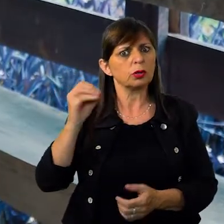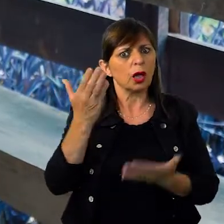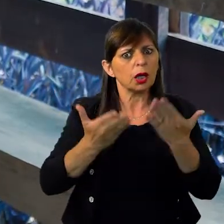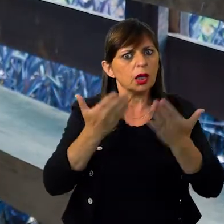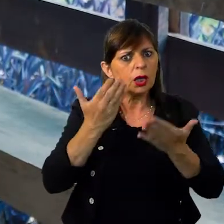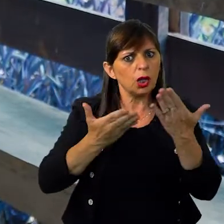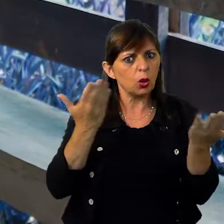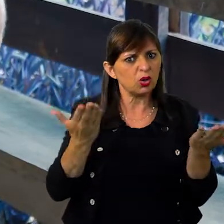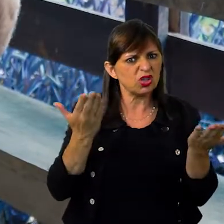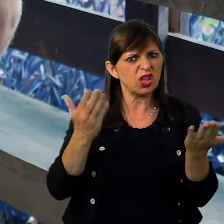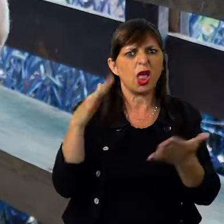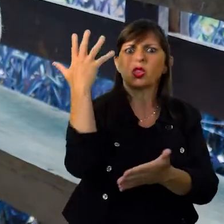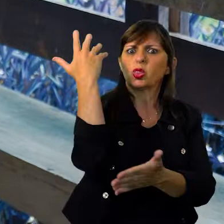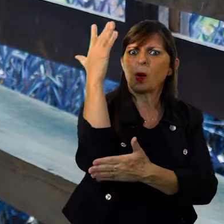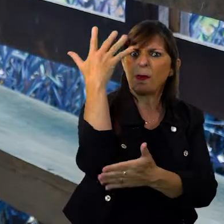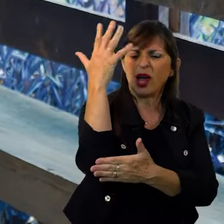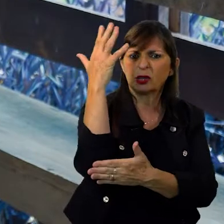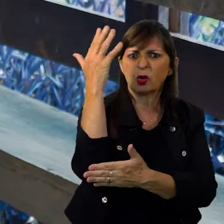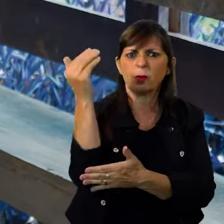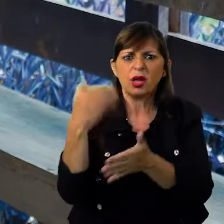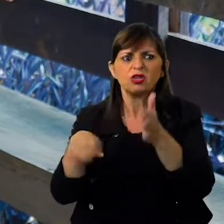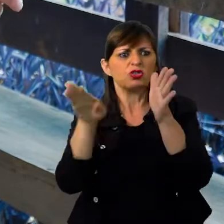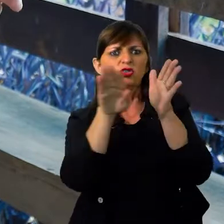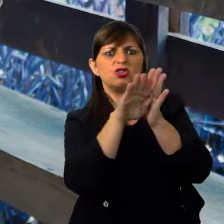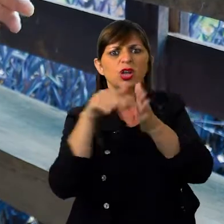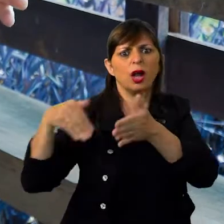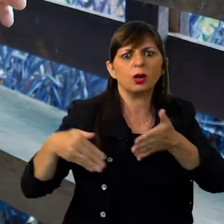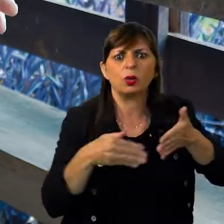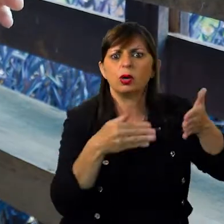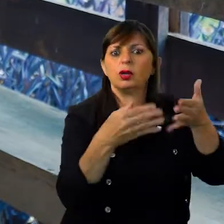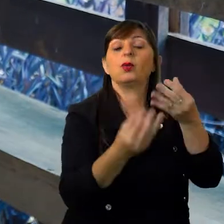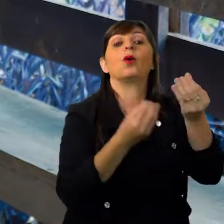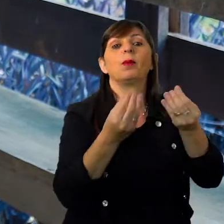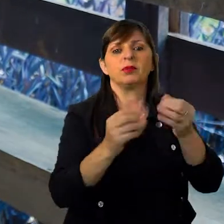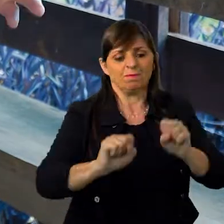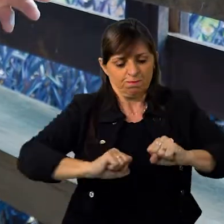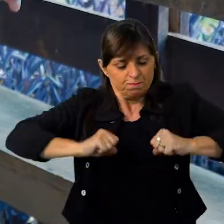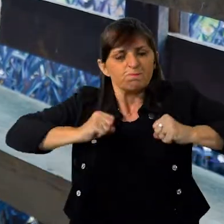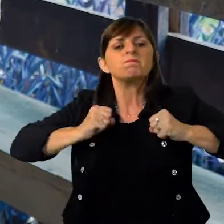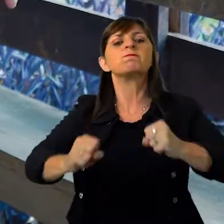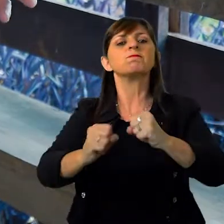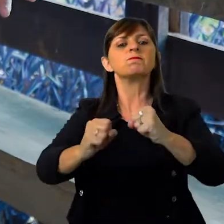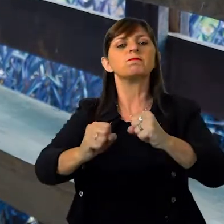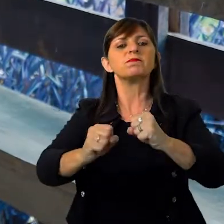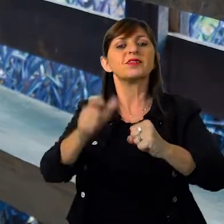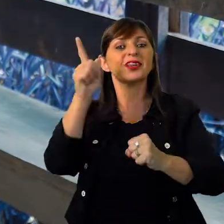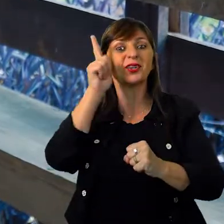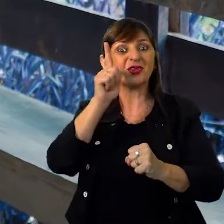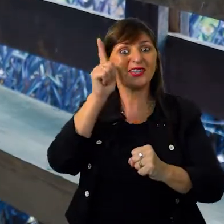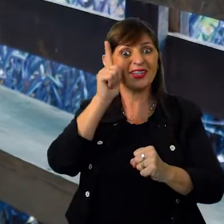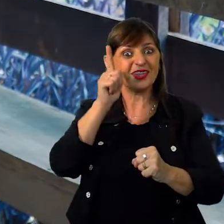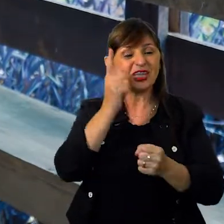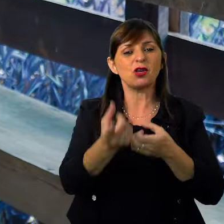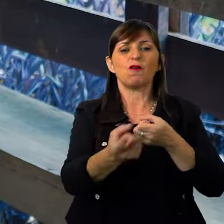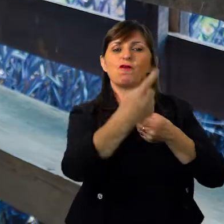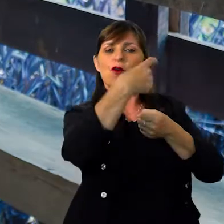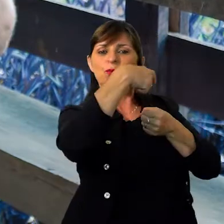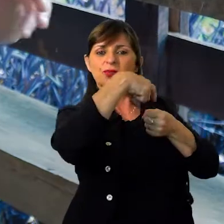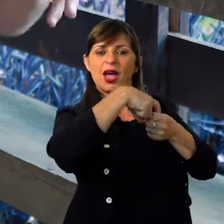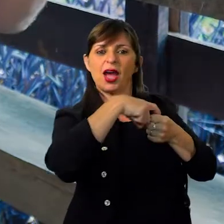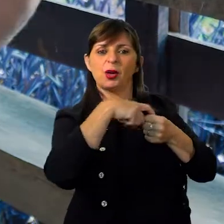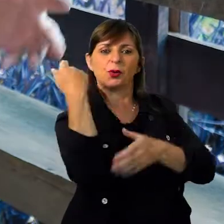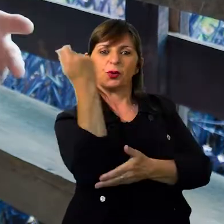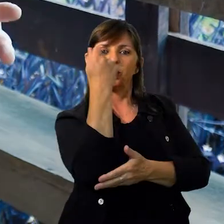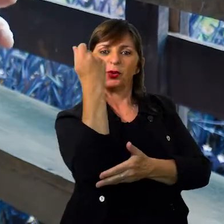quatro 2800kg Então esse era o peso bom para extrair 2800kg de Cedro e do mato proview